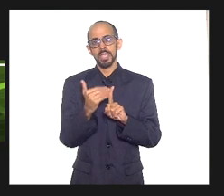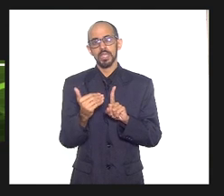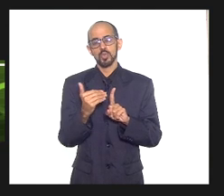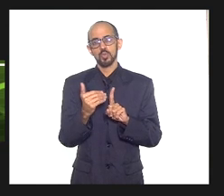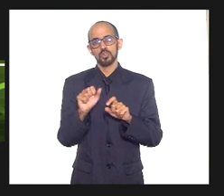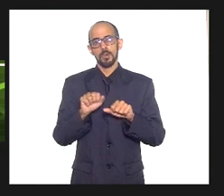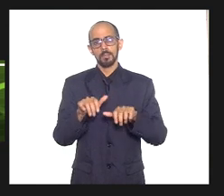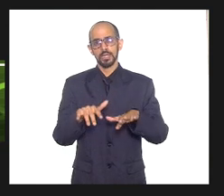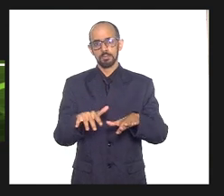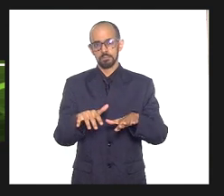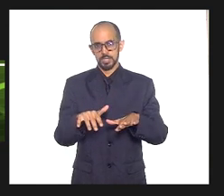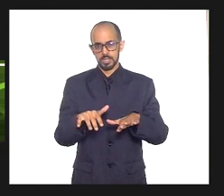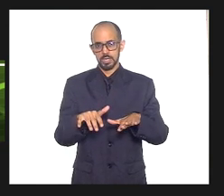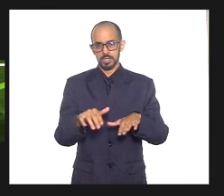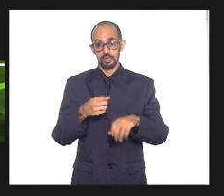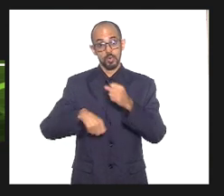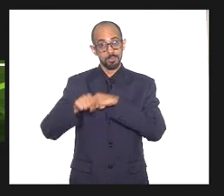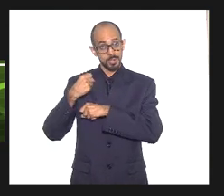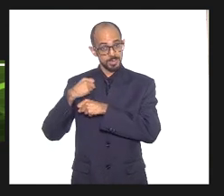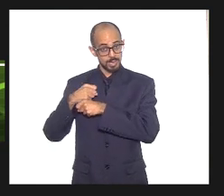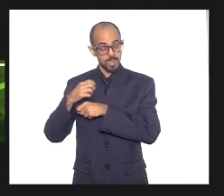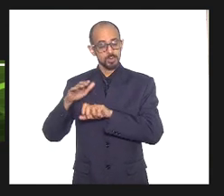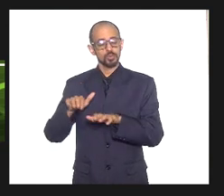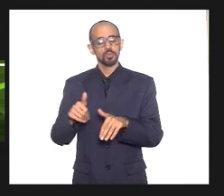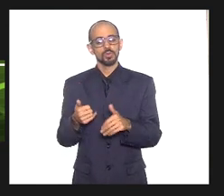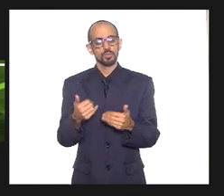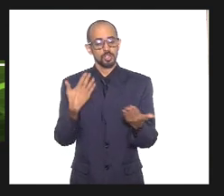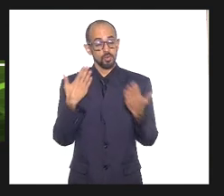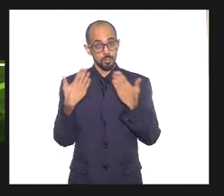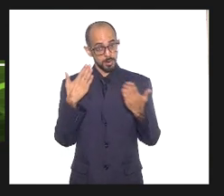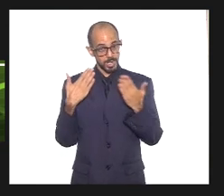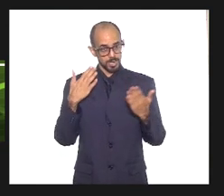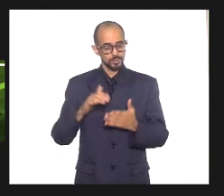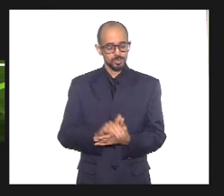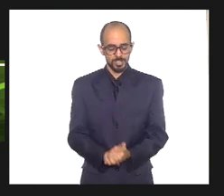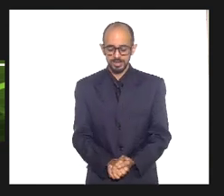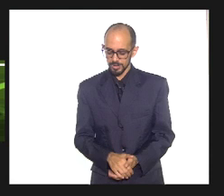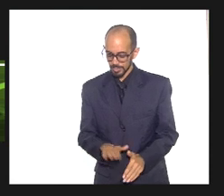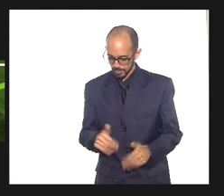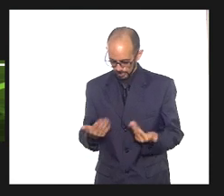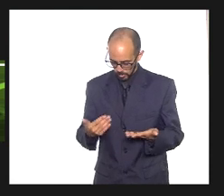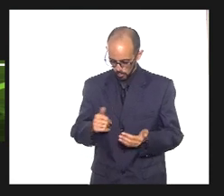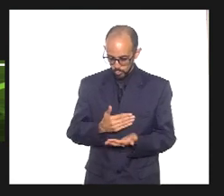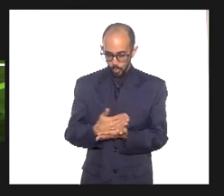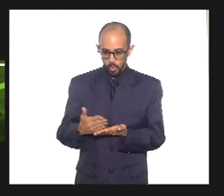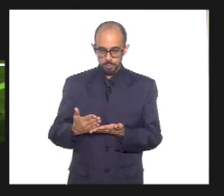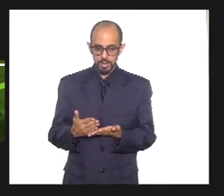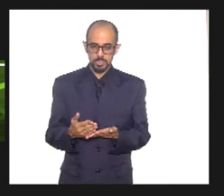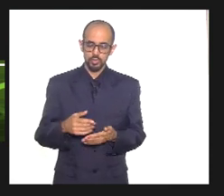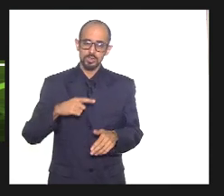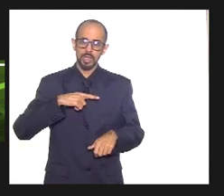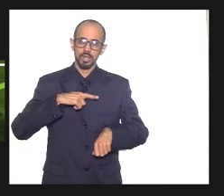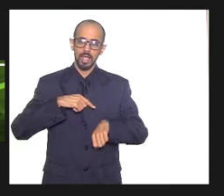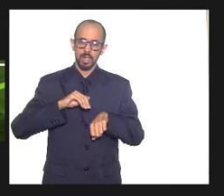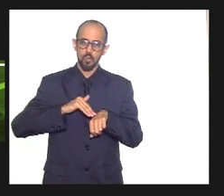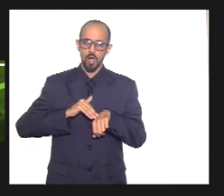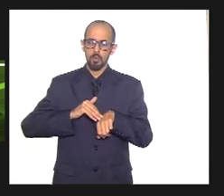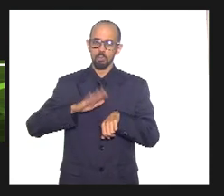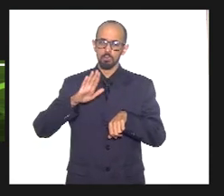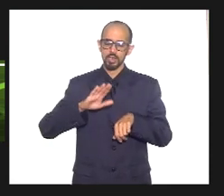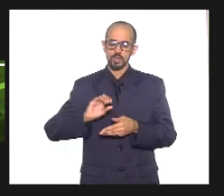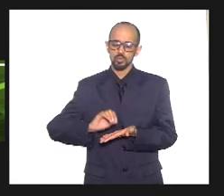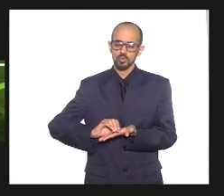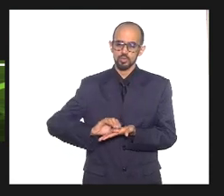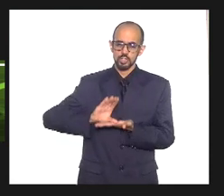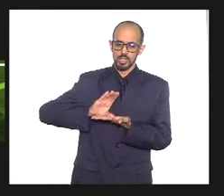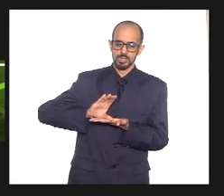2 meses e meio eram meses normais. Então, em princípio, tem um crescimento efetivo nas